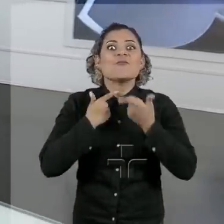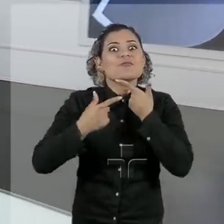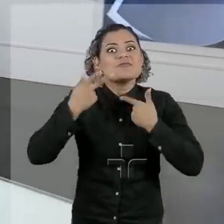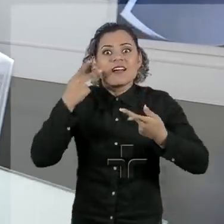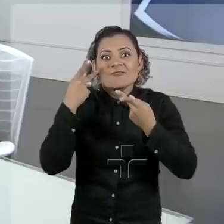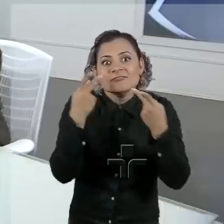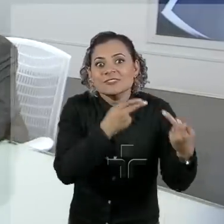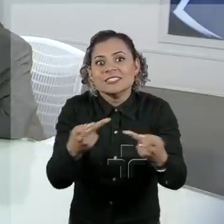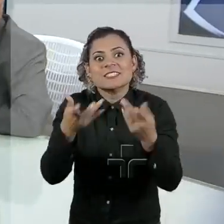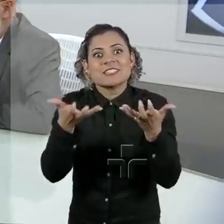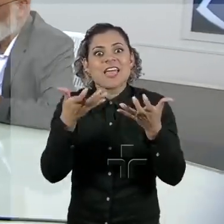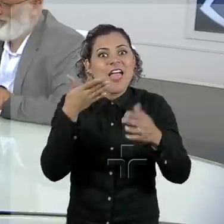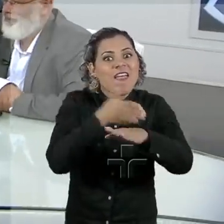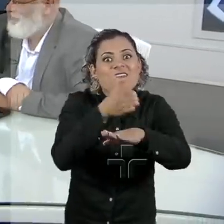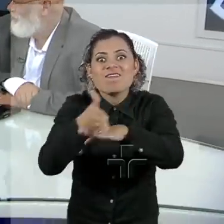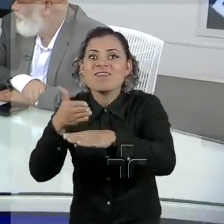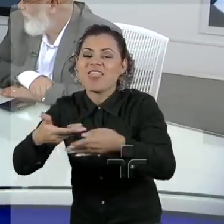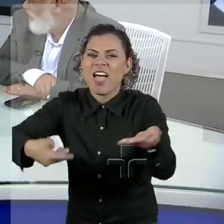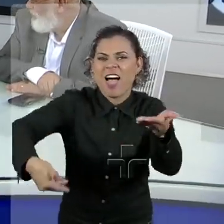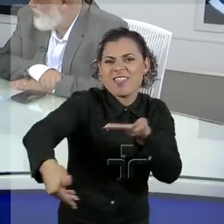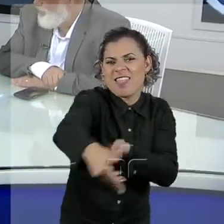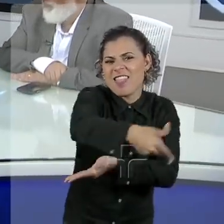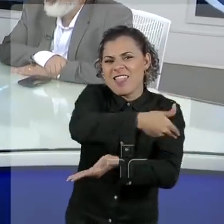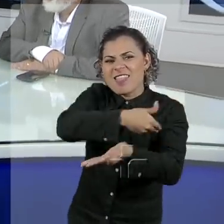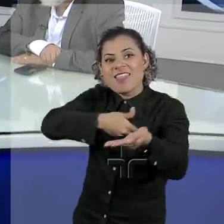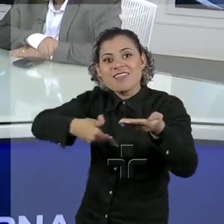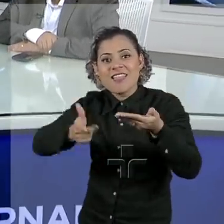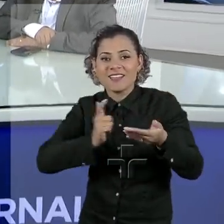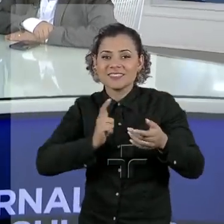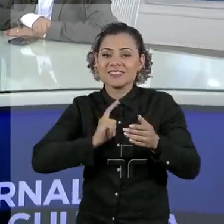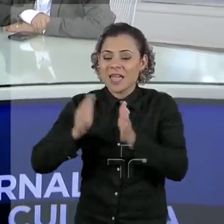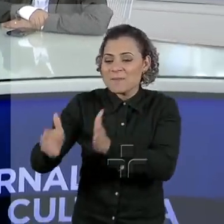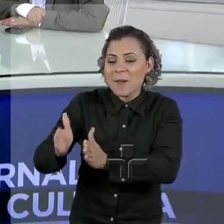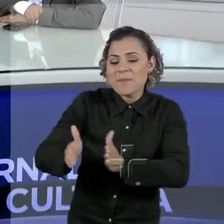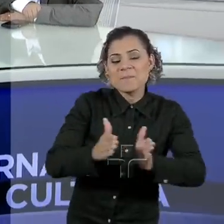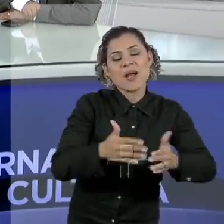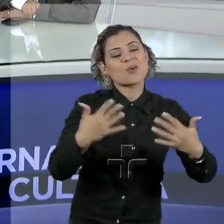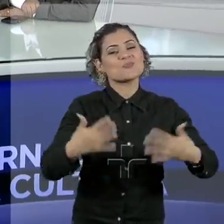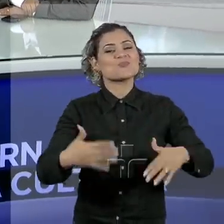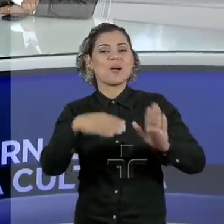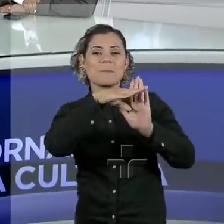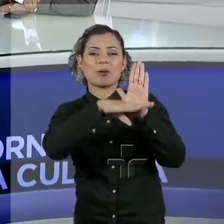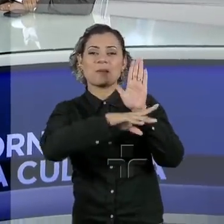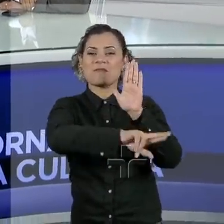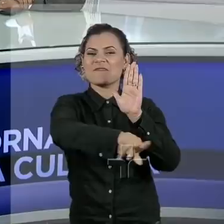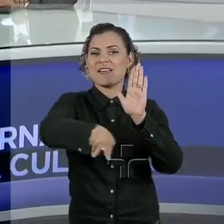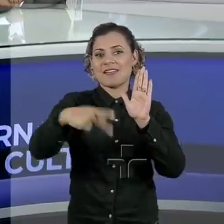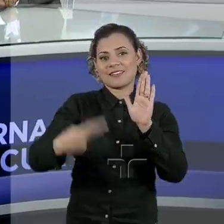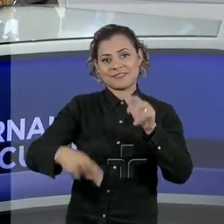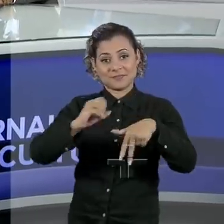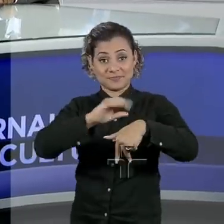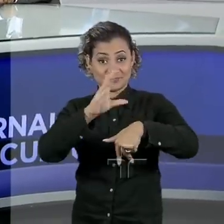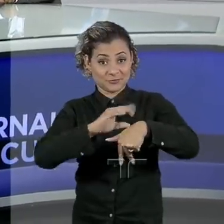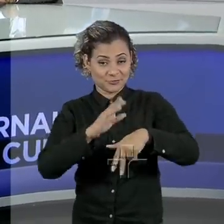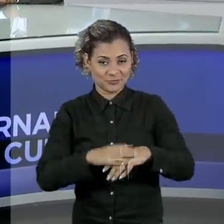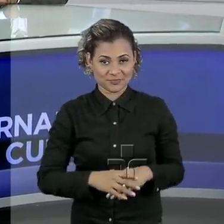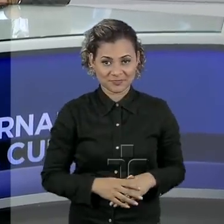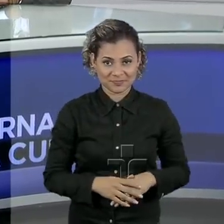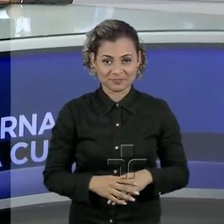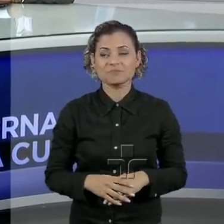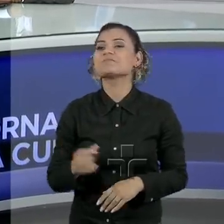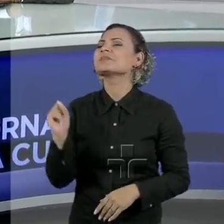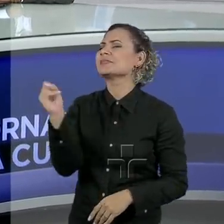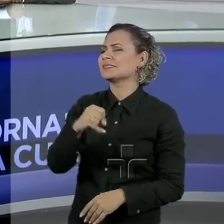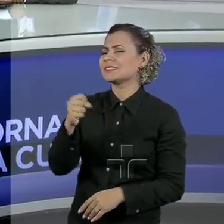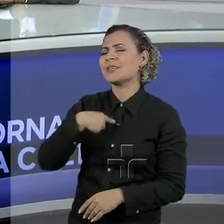visitar a exposição, né? Que é interativa, passa por diversas fases e diversos programas aqui da cultura, Pondé. Eu lembro,